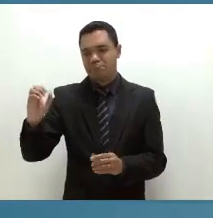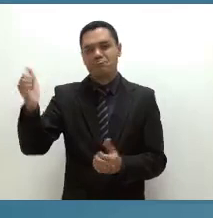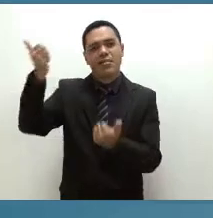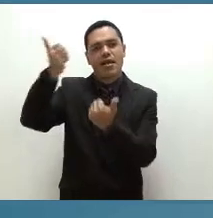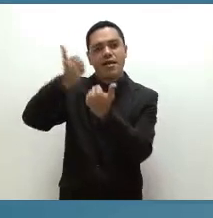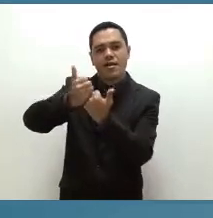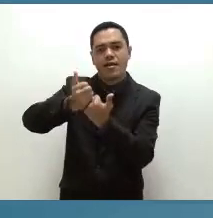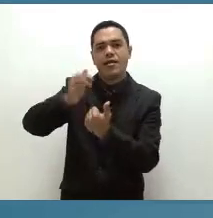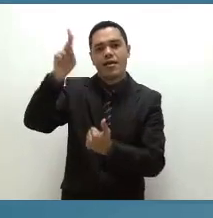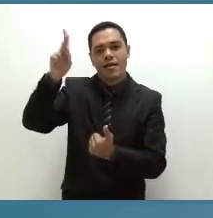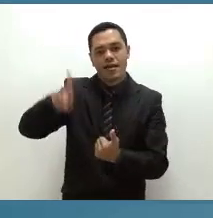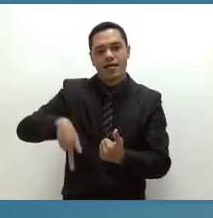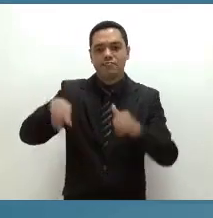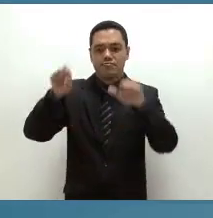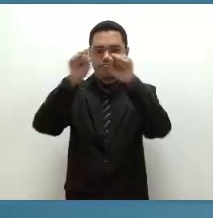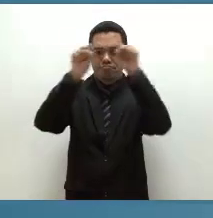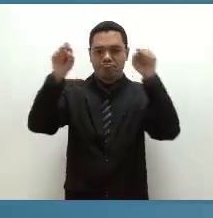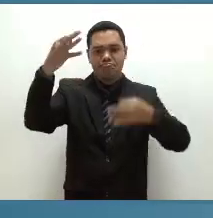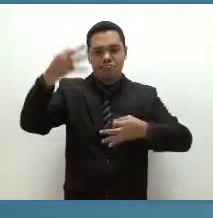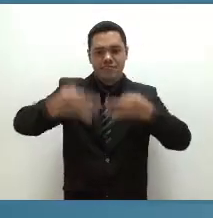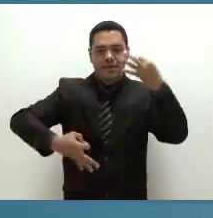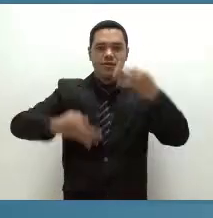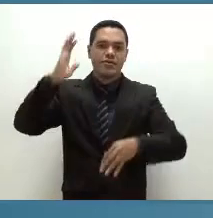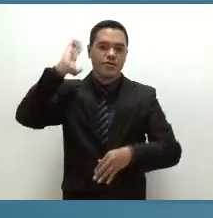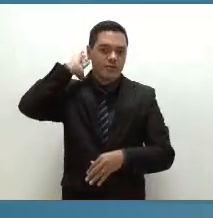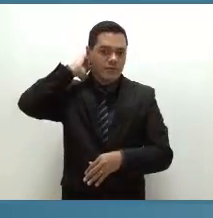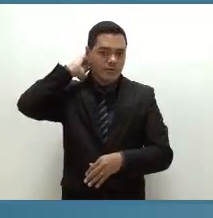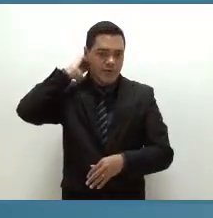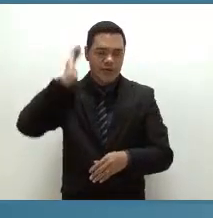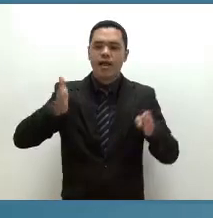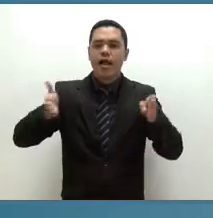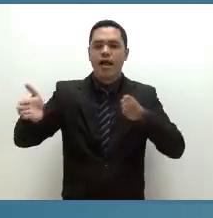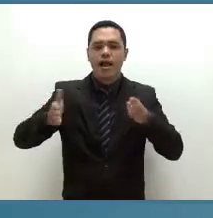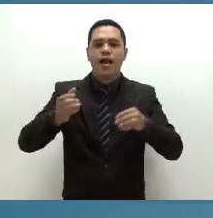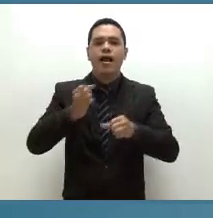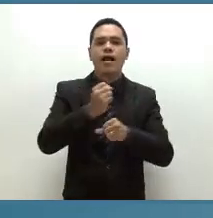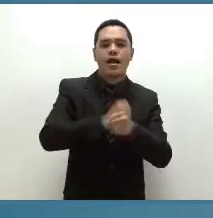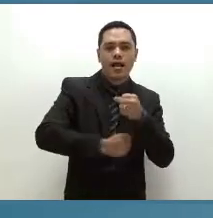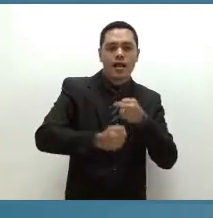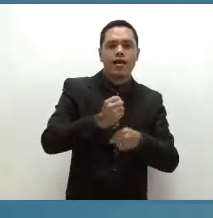vice-presidente do Tribunal de Justiça do Estado do Pará no biênio